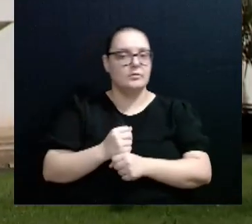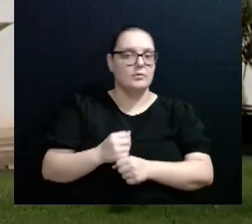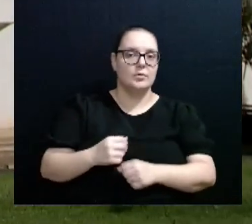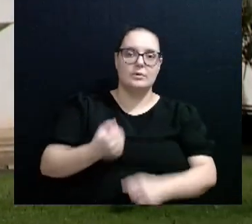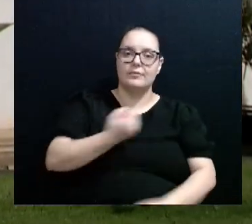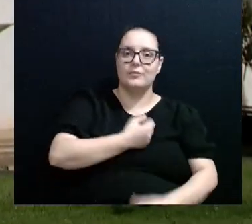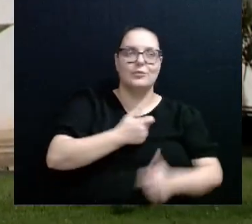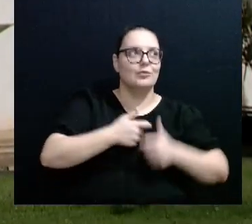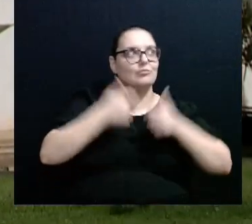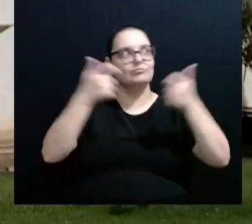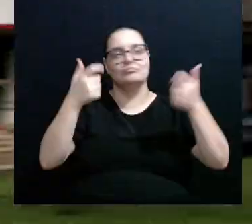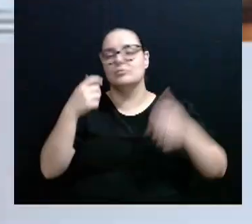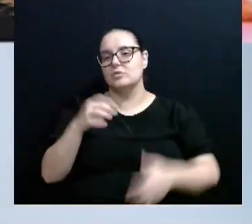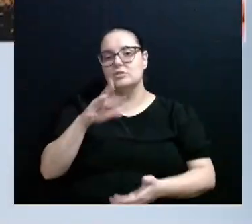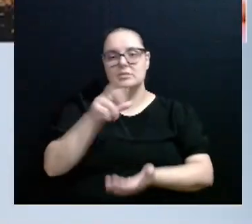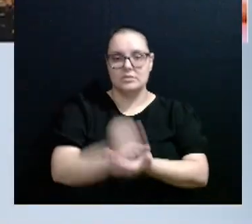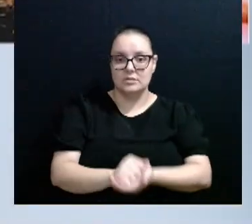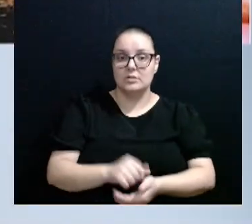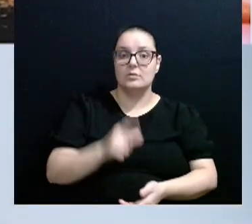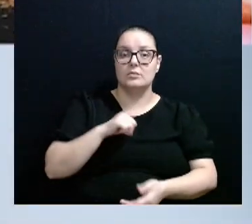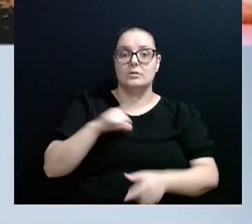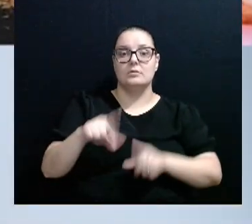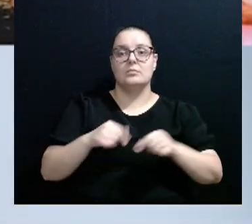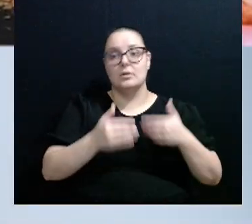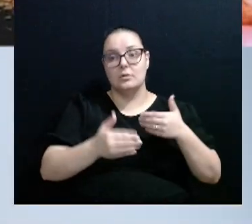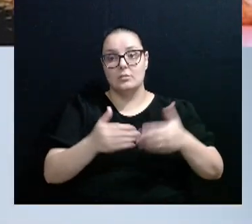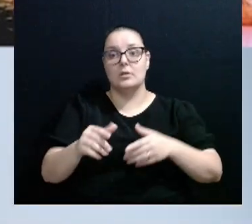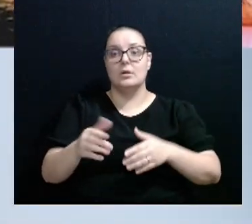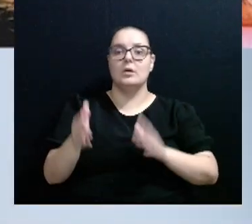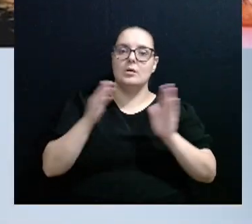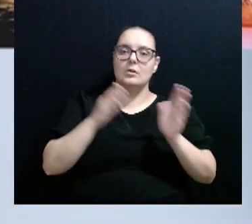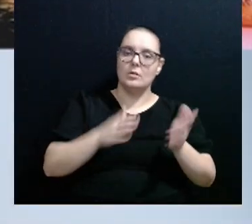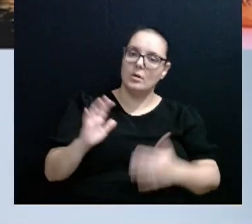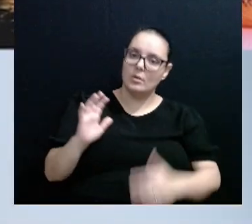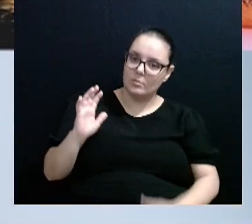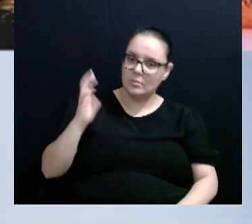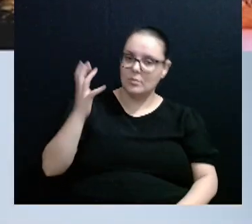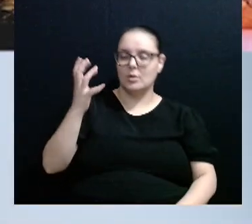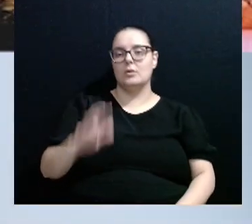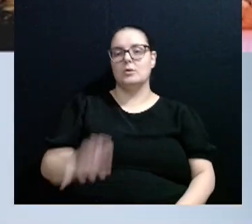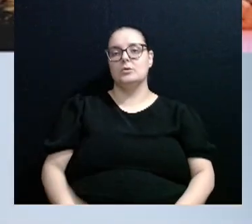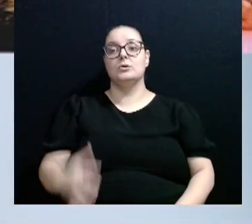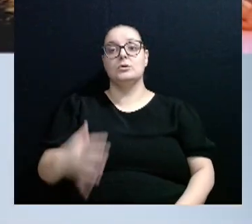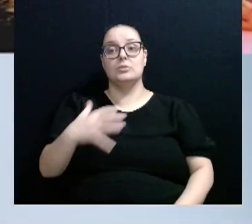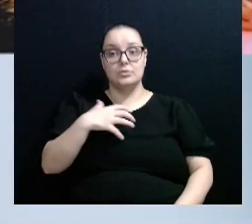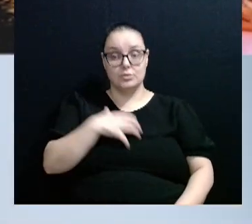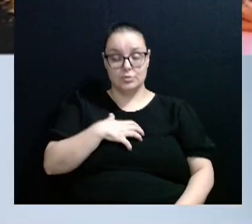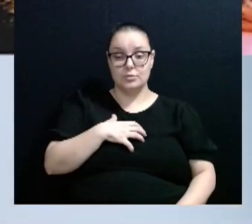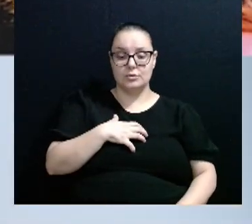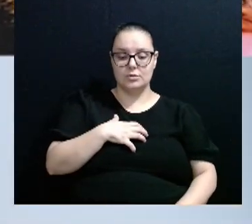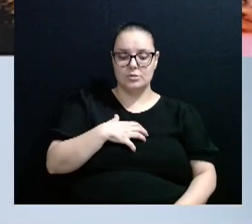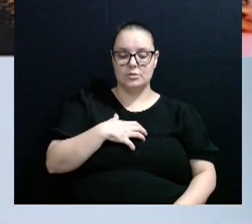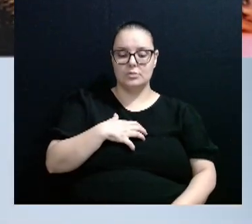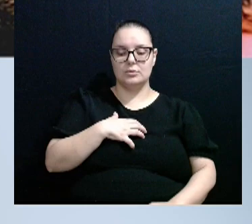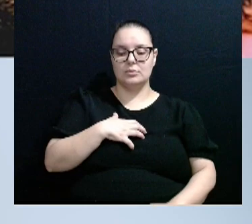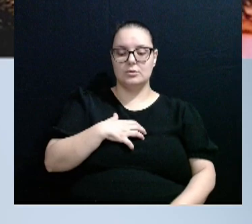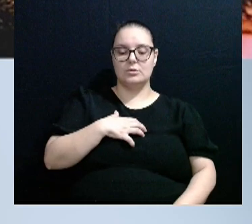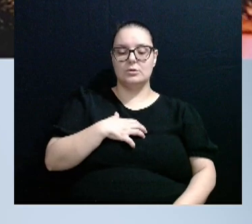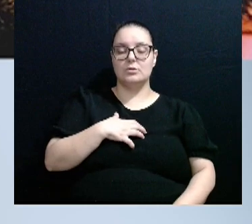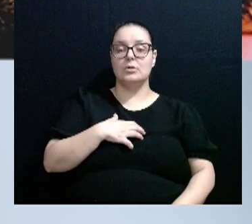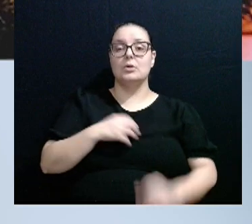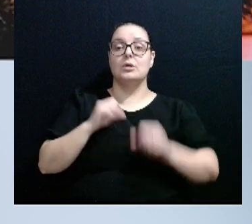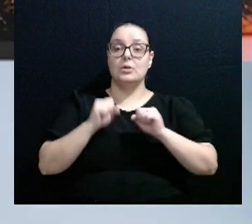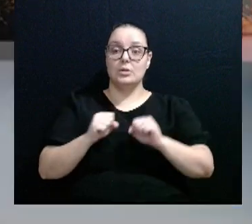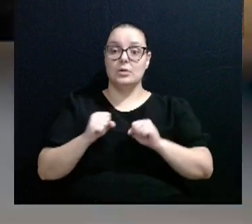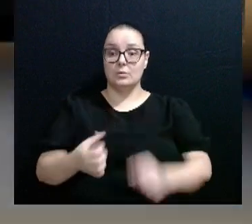critério da seleção dessas produções que vão estar acontecendo, de forma que a gente pudesse, entre as